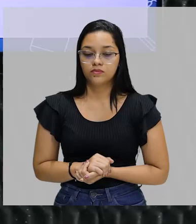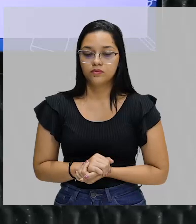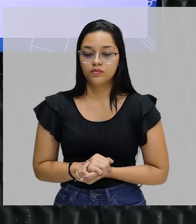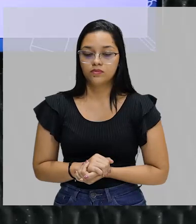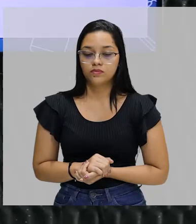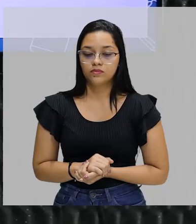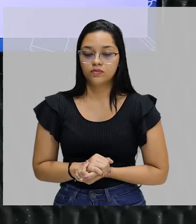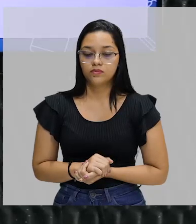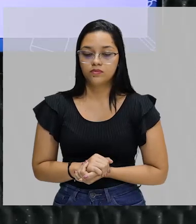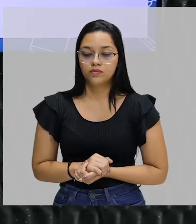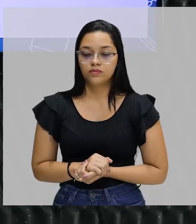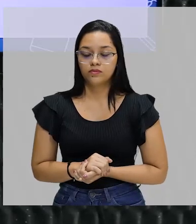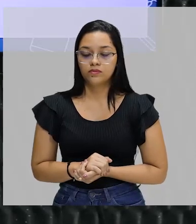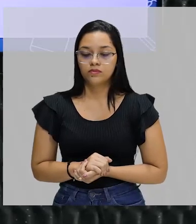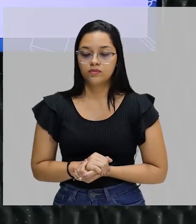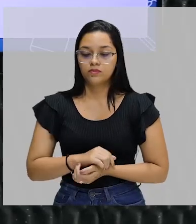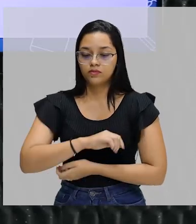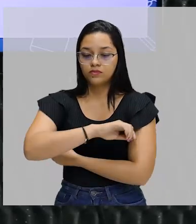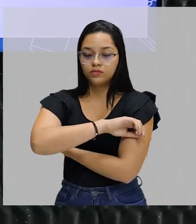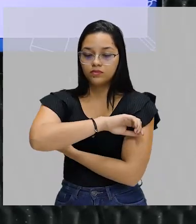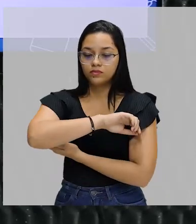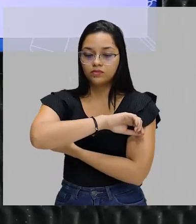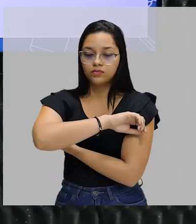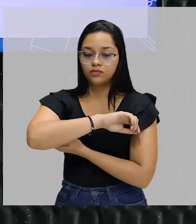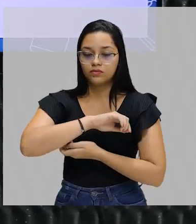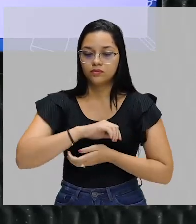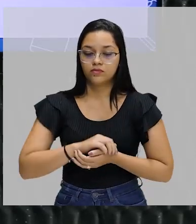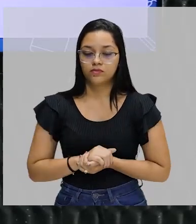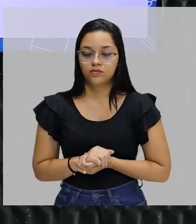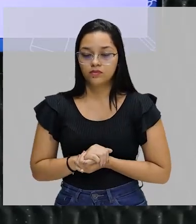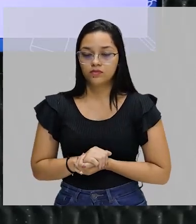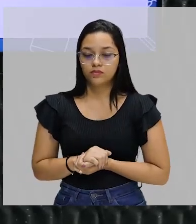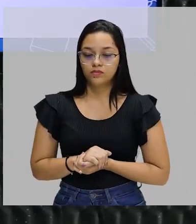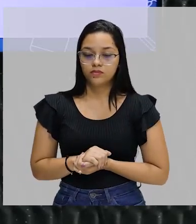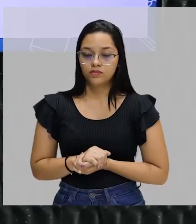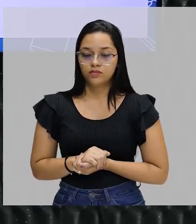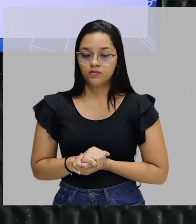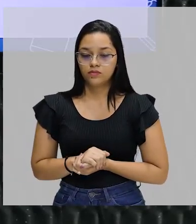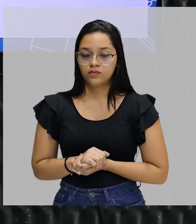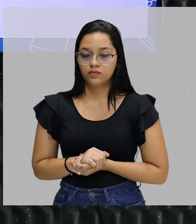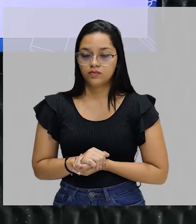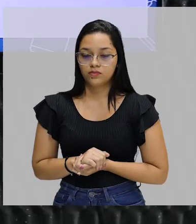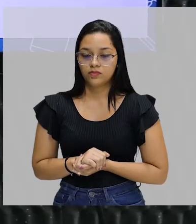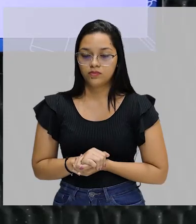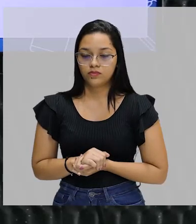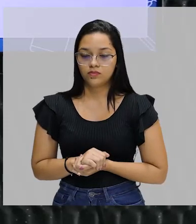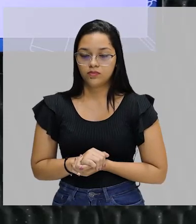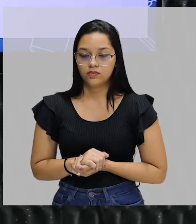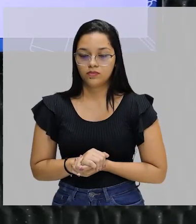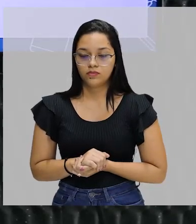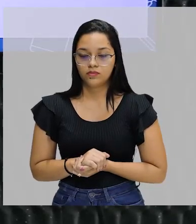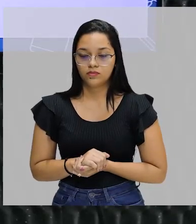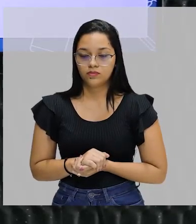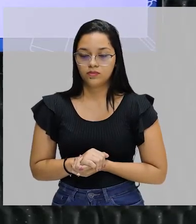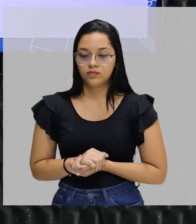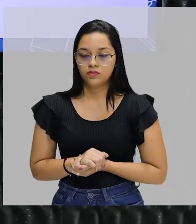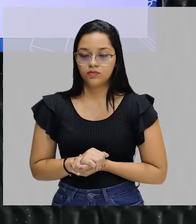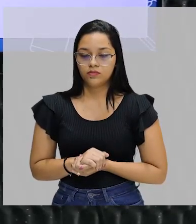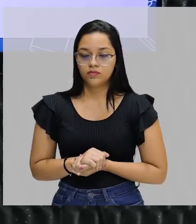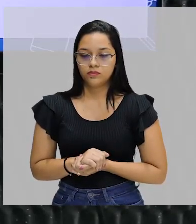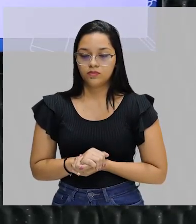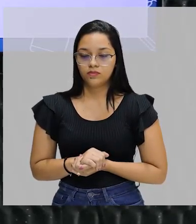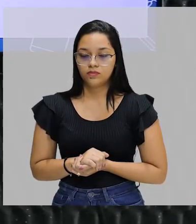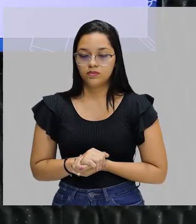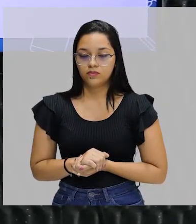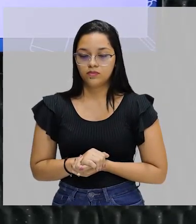Tornando a cromodinâmica quântica, certo? Que a gente representa por essa sigla, certo? Significativamente mais difícil